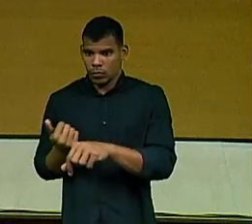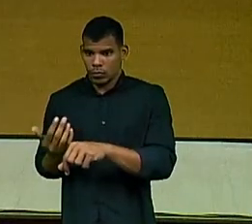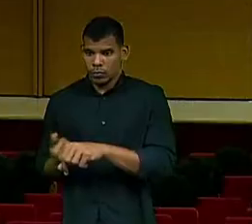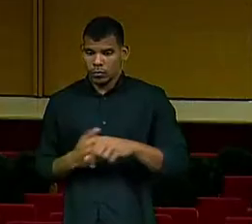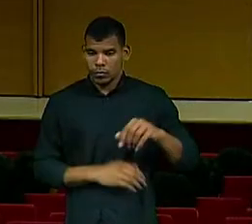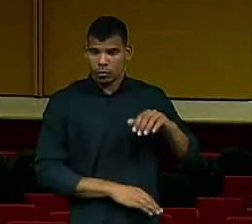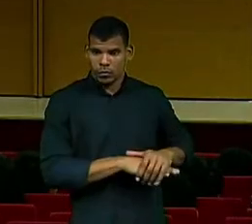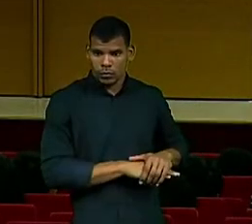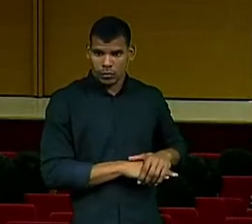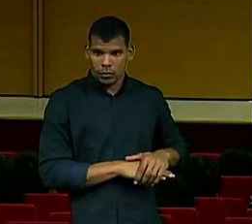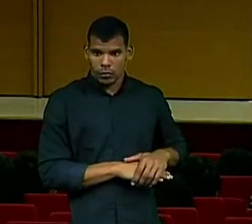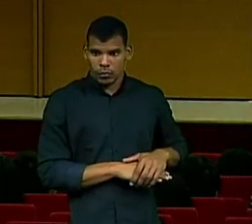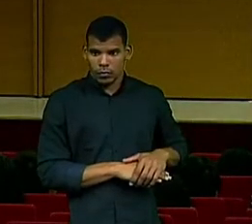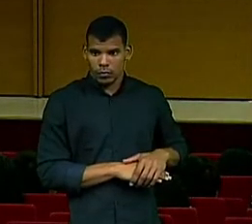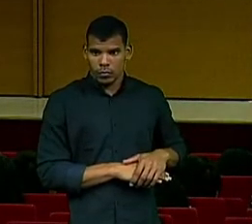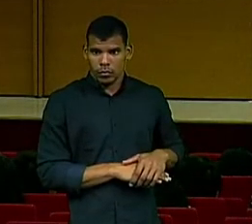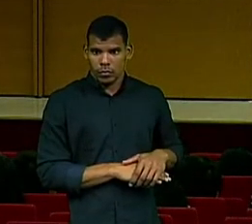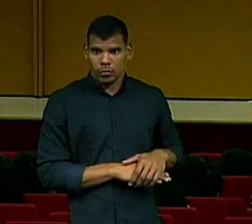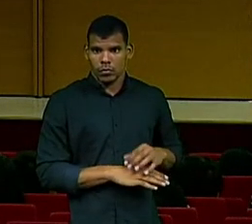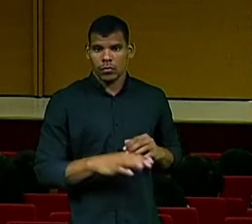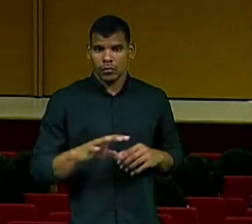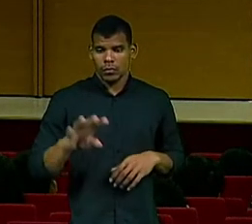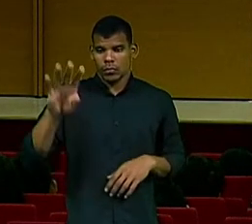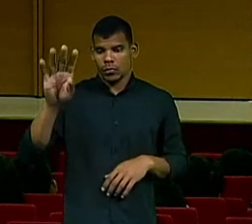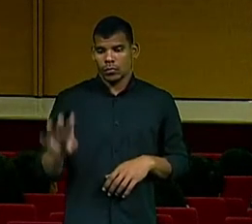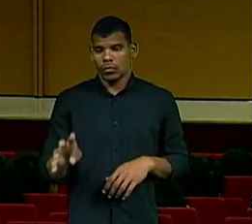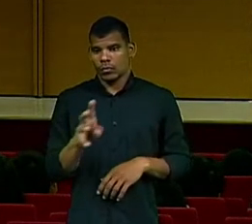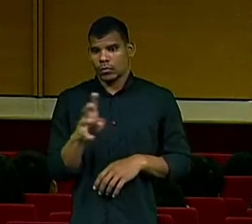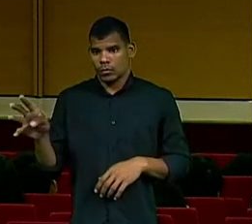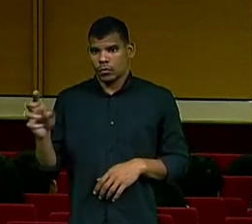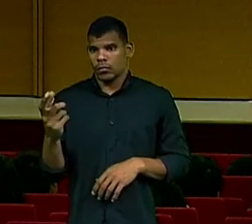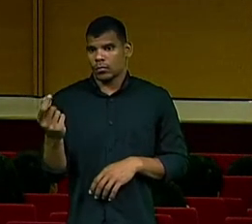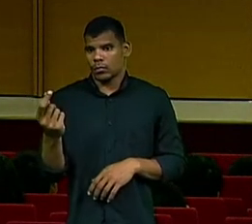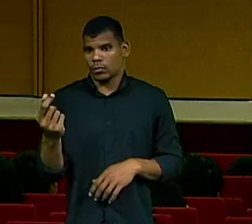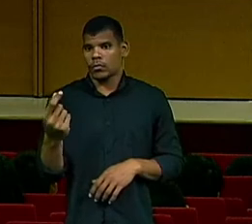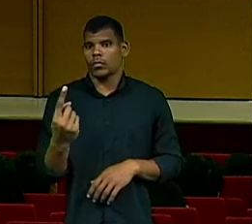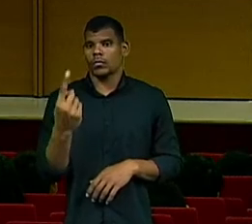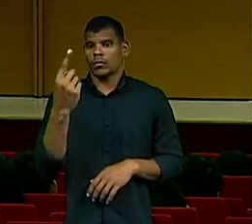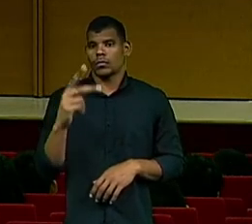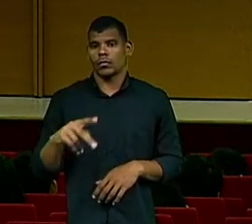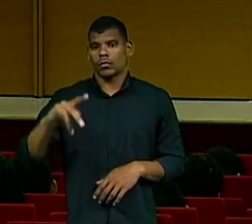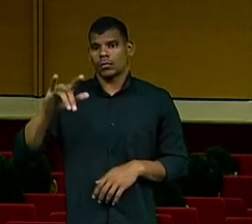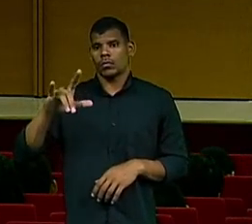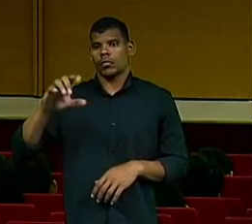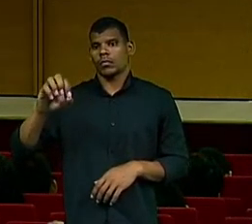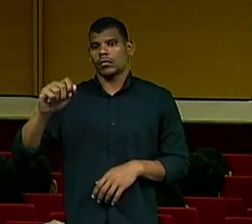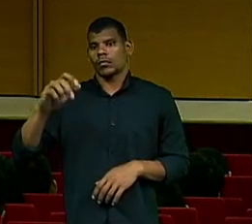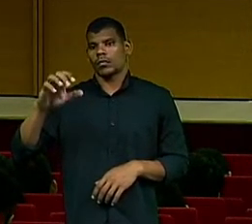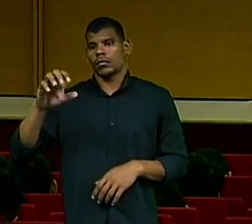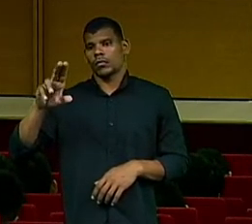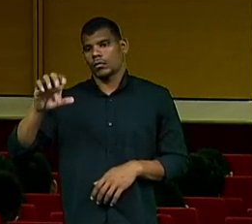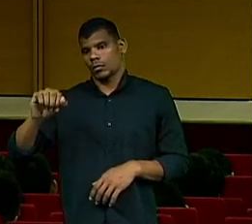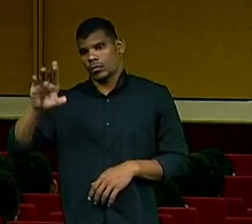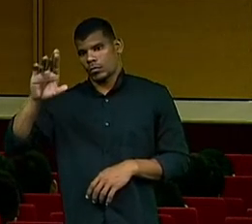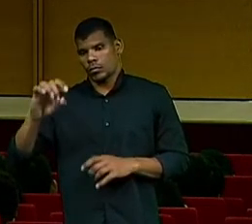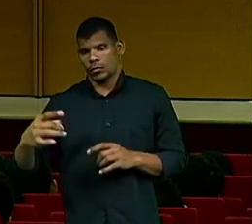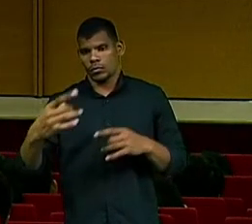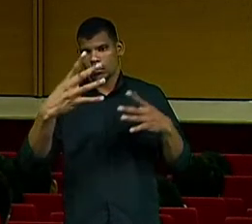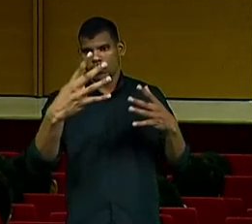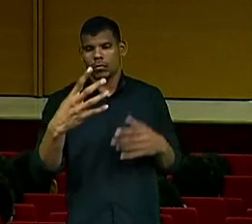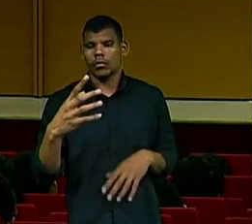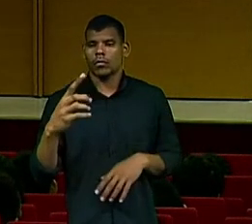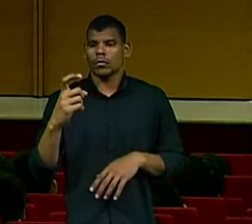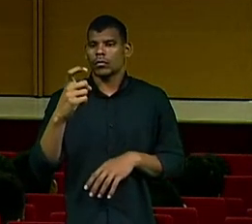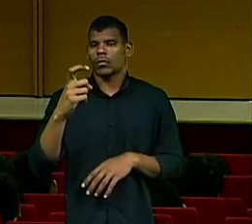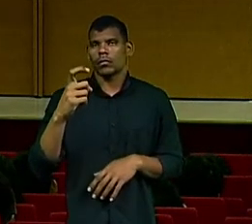esse congelamento de preço tinha uma tabela tipo assim um que ele já suco Só podia ser vendido até x se fosse um